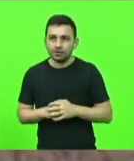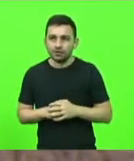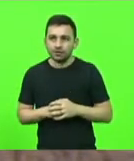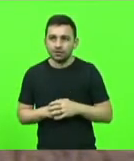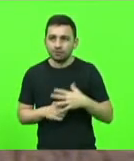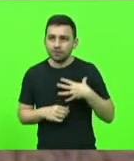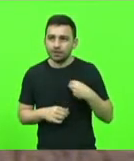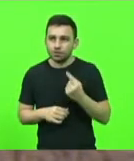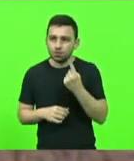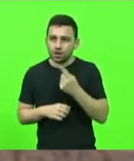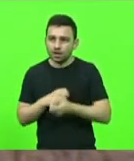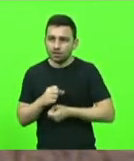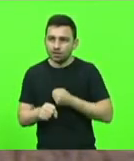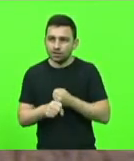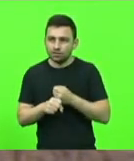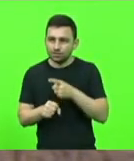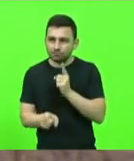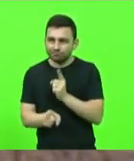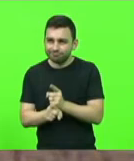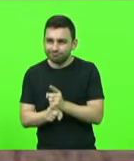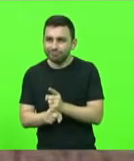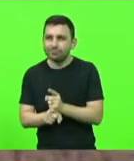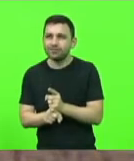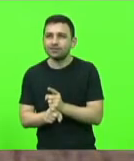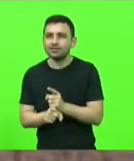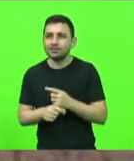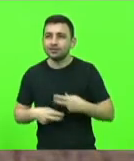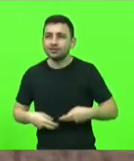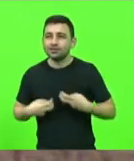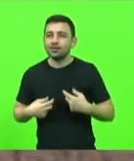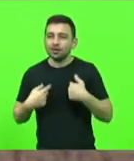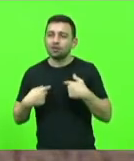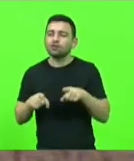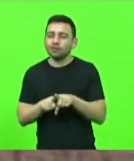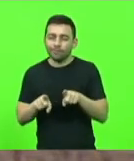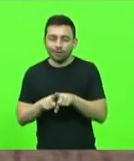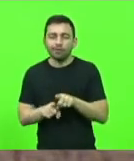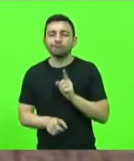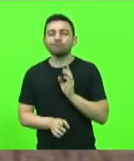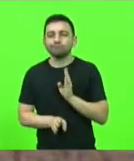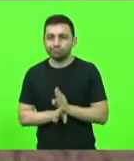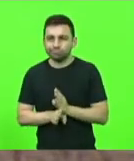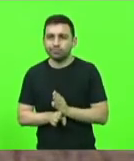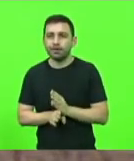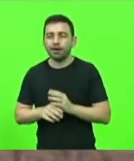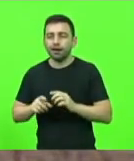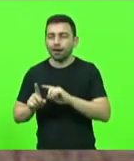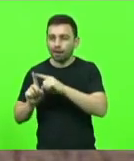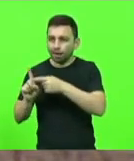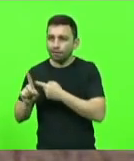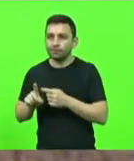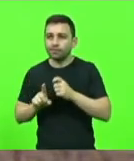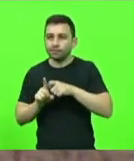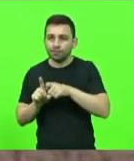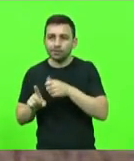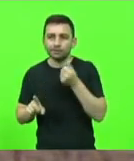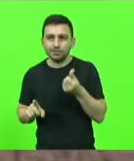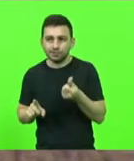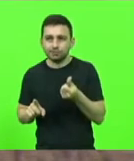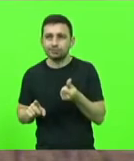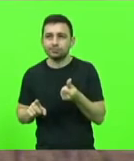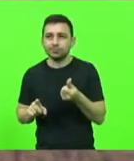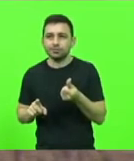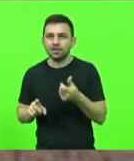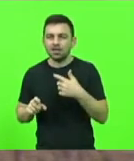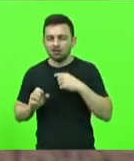seu filho tinha um ano você descobriu o câncer Eu também Descobri quando estava grávida de seis meses e isso certamente